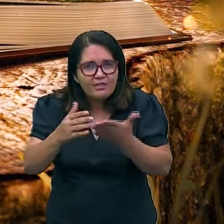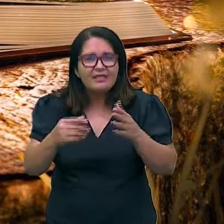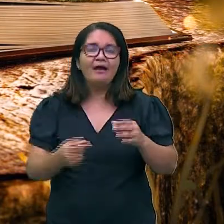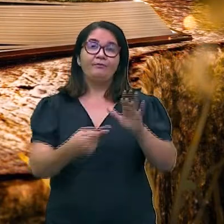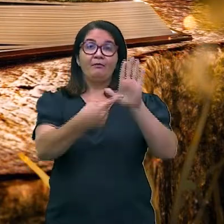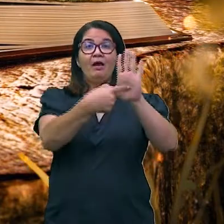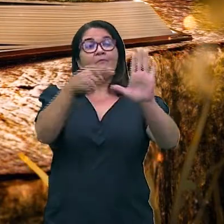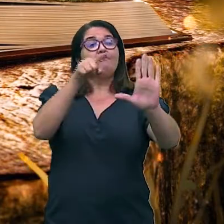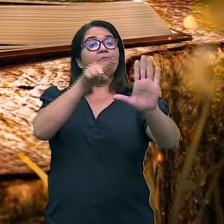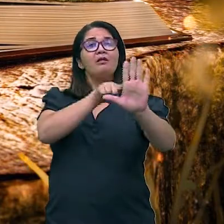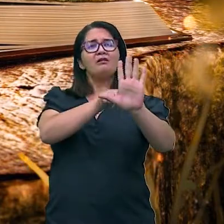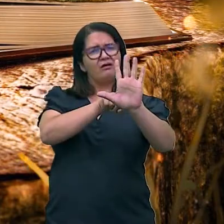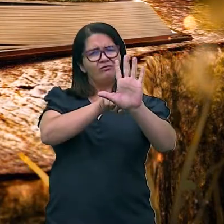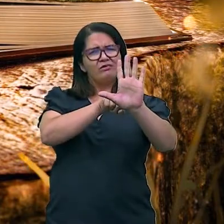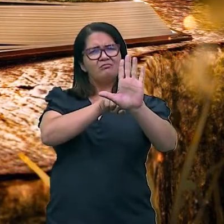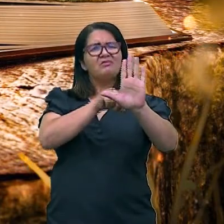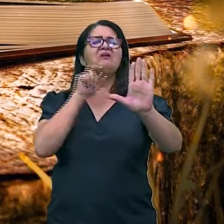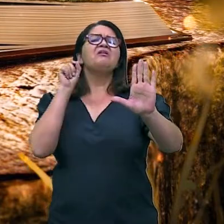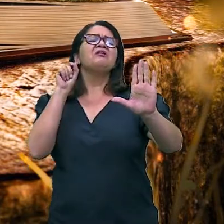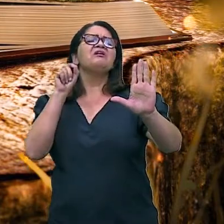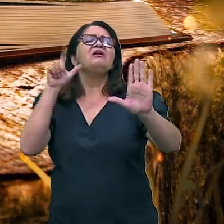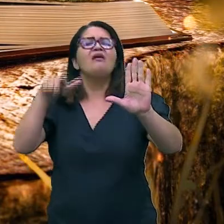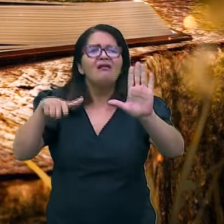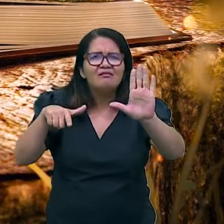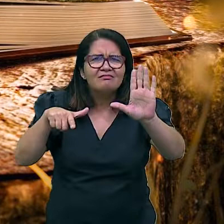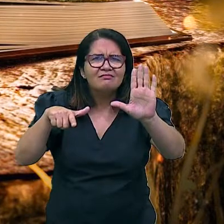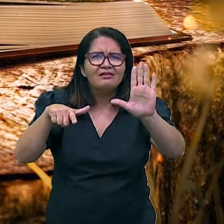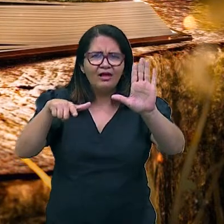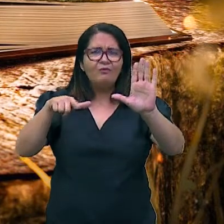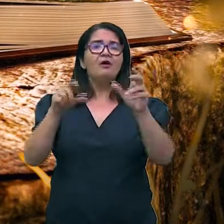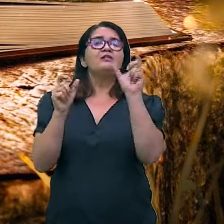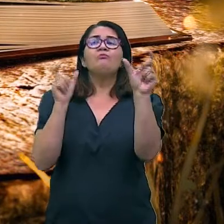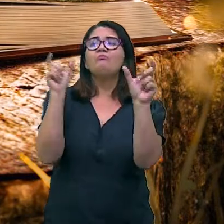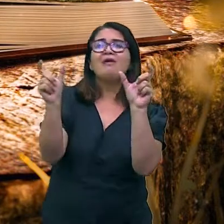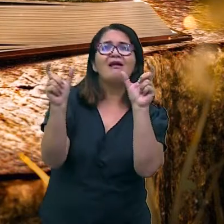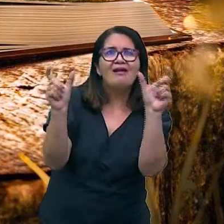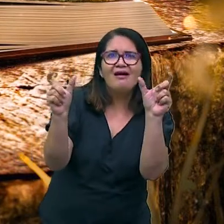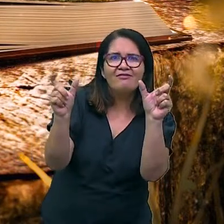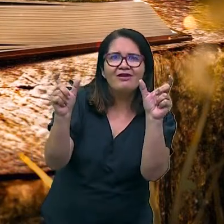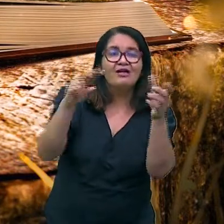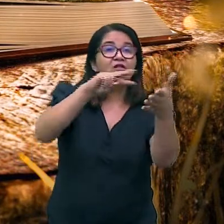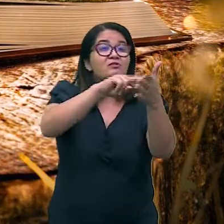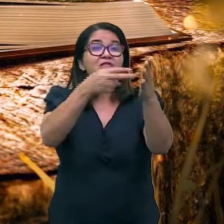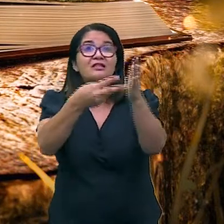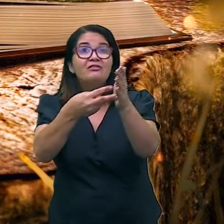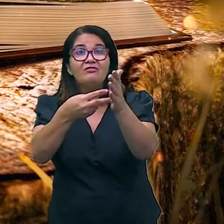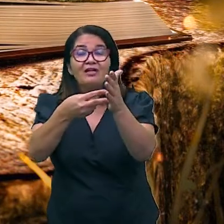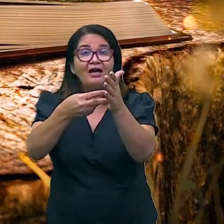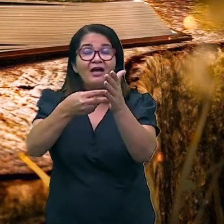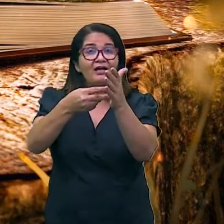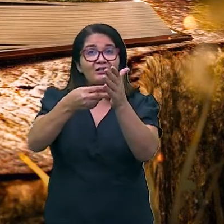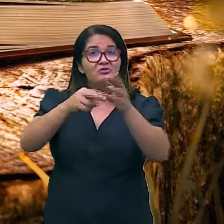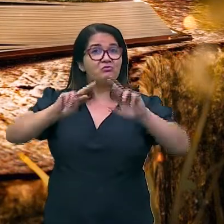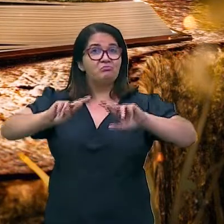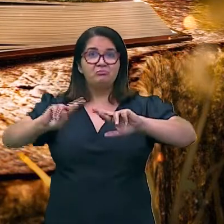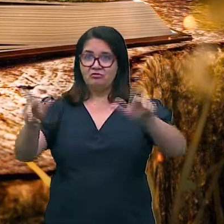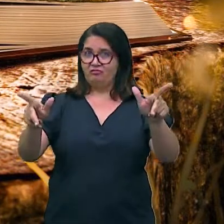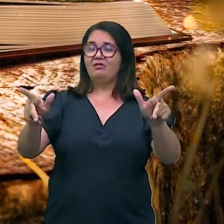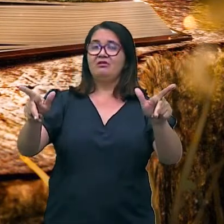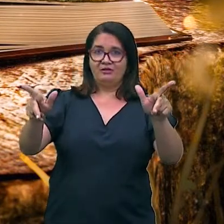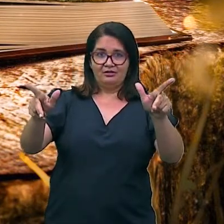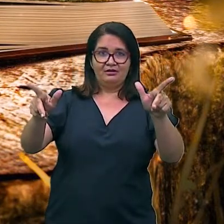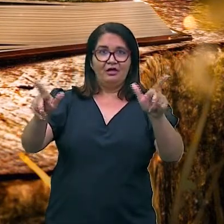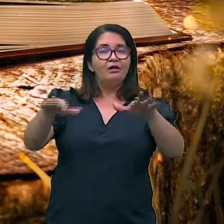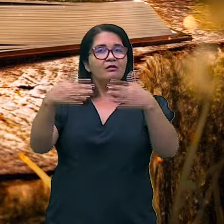comparação de palavras com significados diferentes e o termo comparativo fica subentendido na frase,